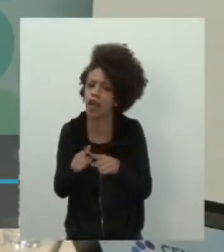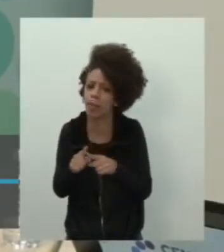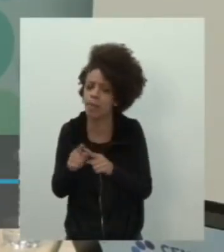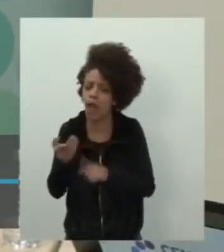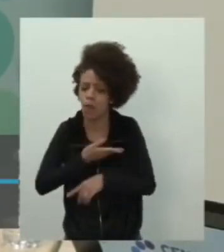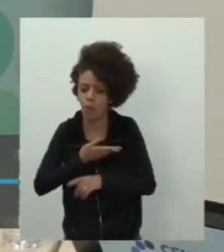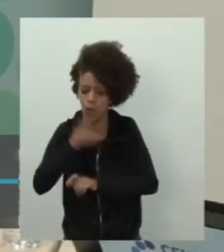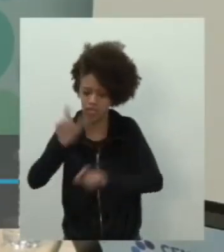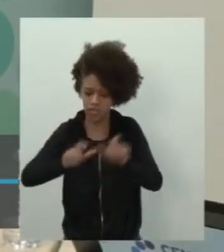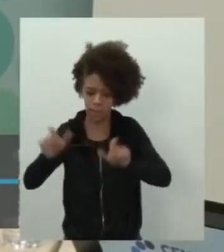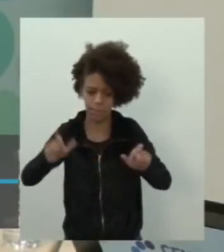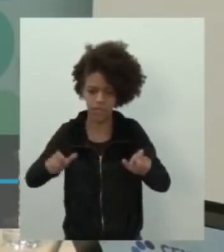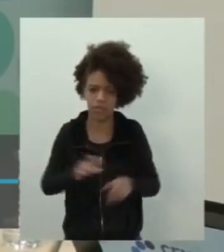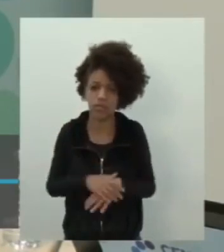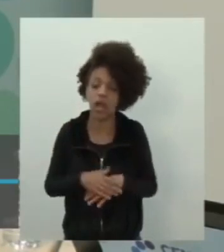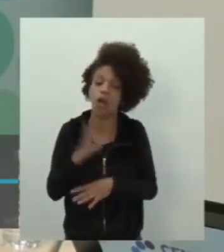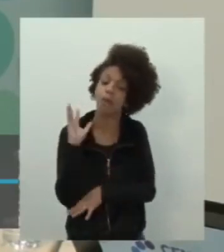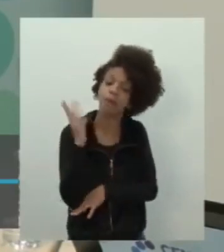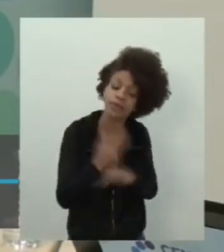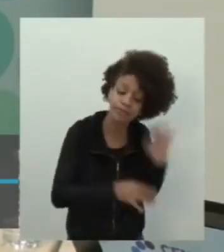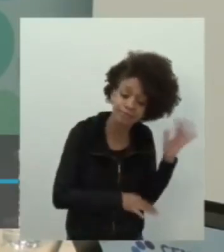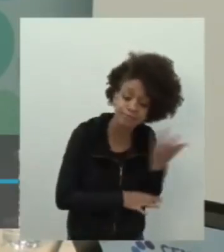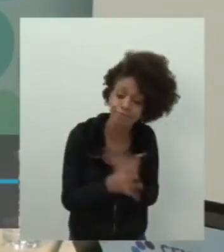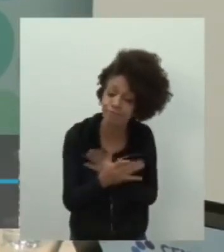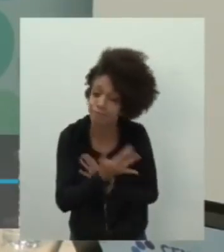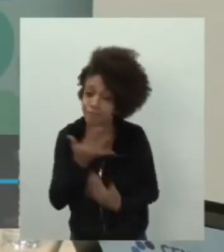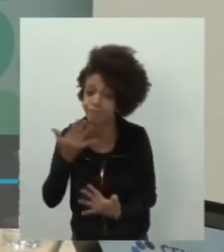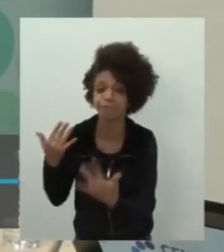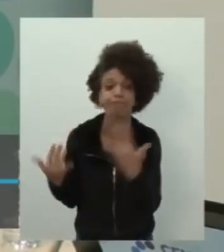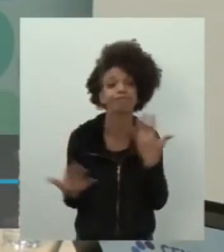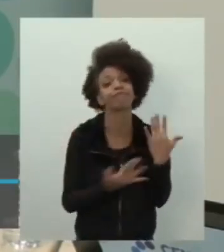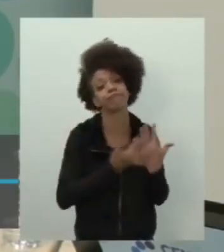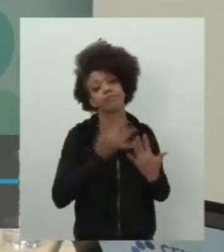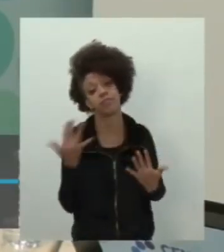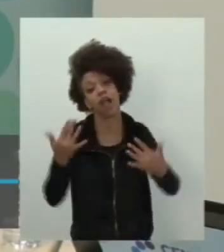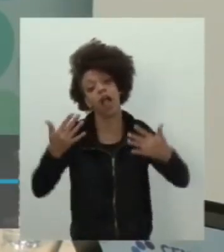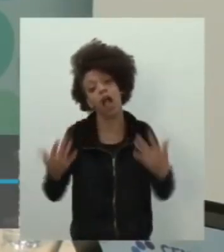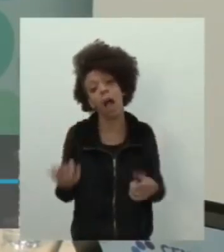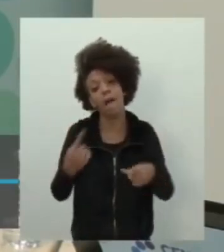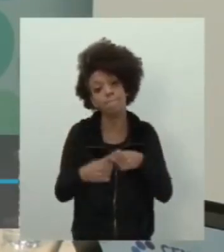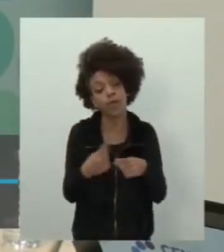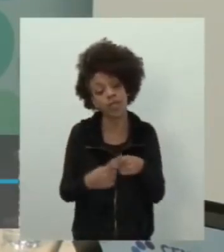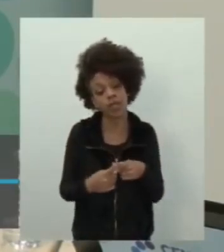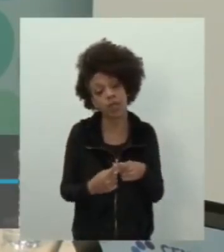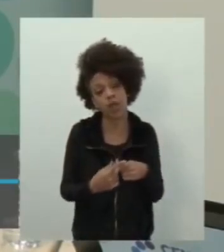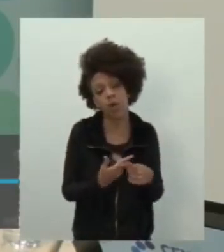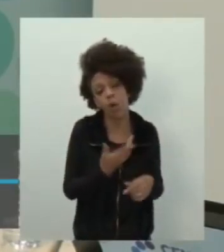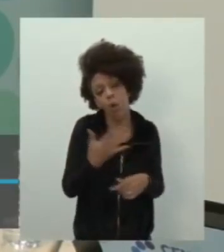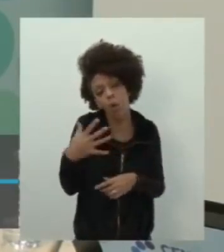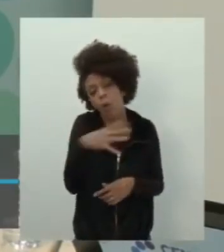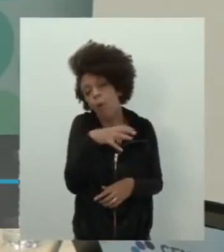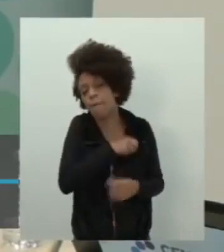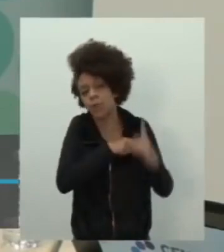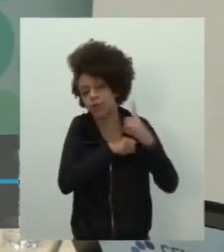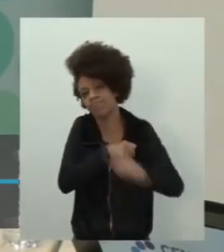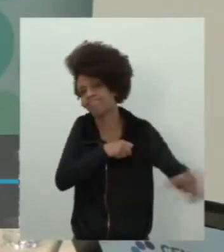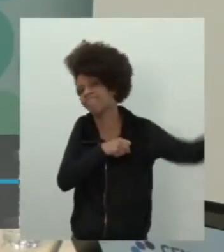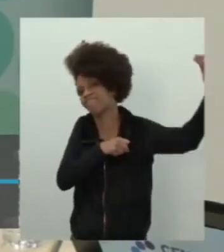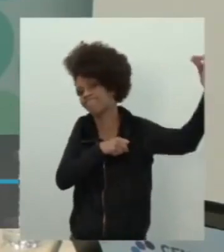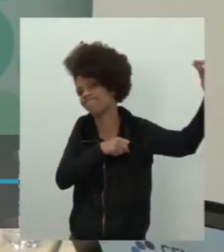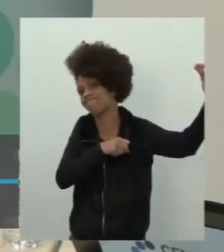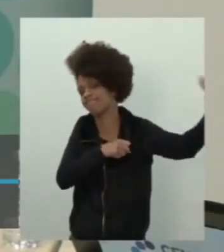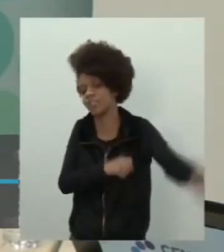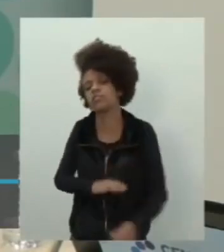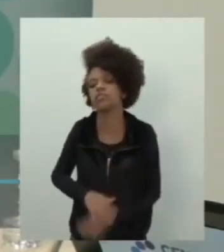outras mulheres, reclama com a natureza, reclama com a flor, com o campo, porque o amado, o amigo, foi embora. Então, um